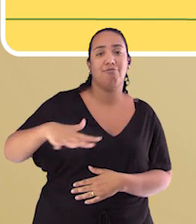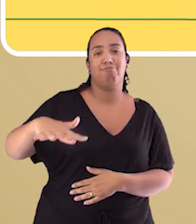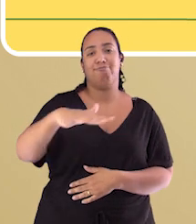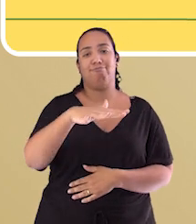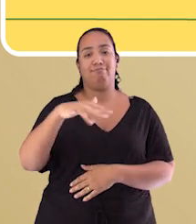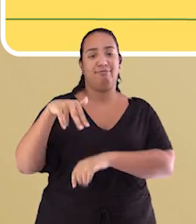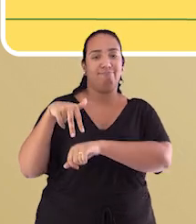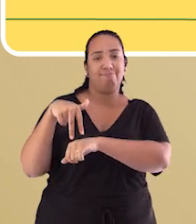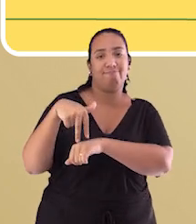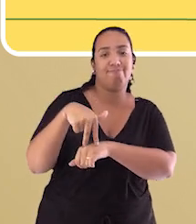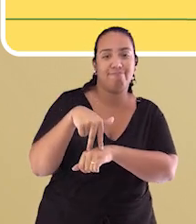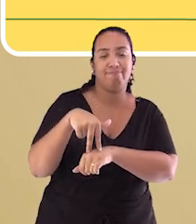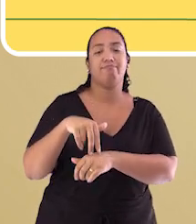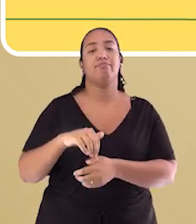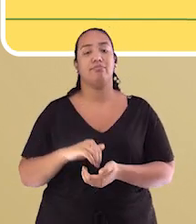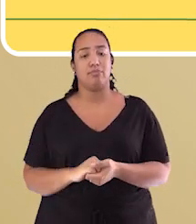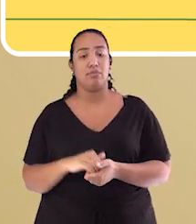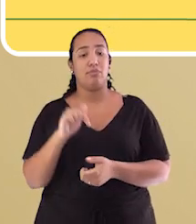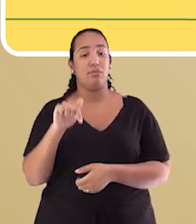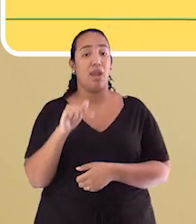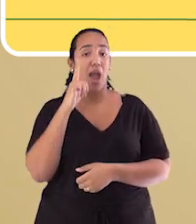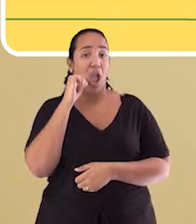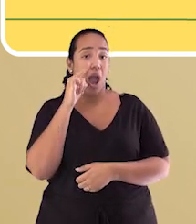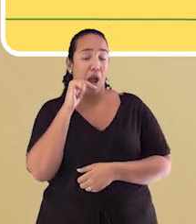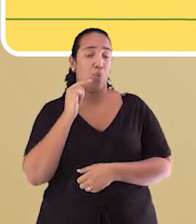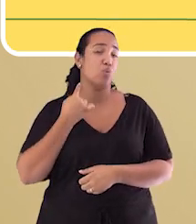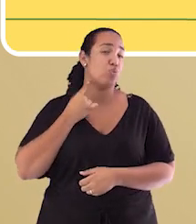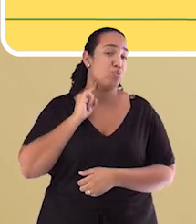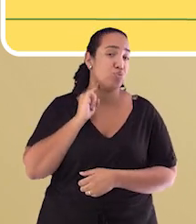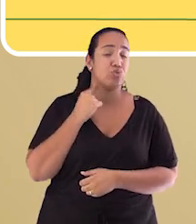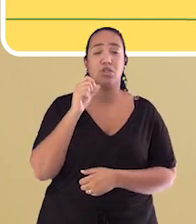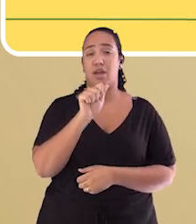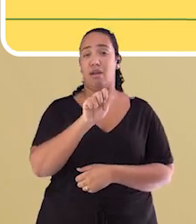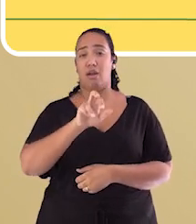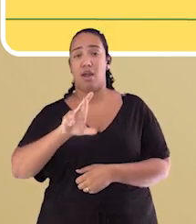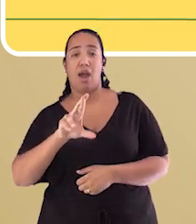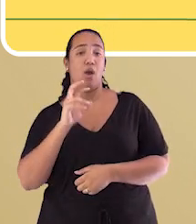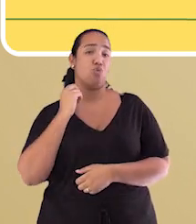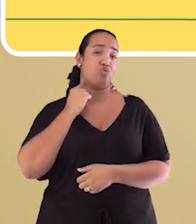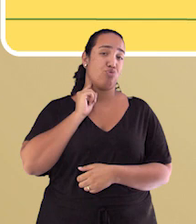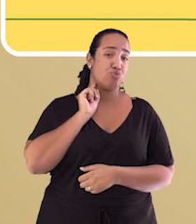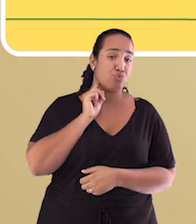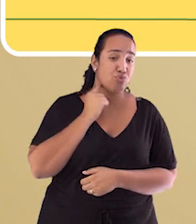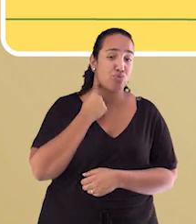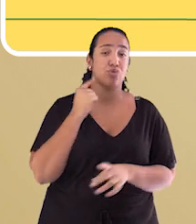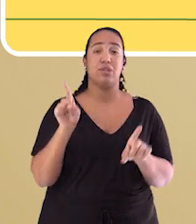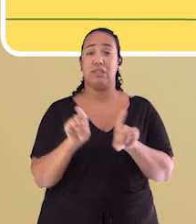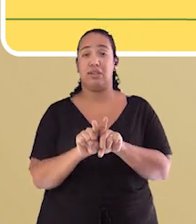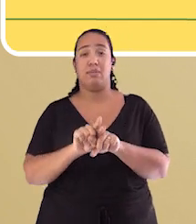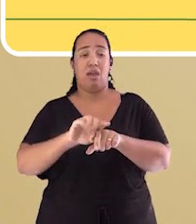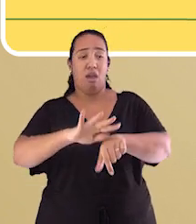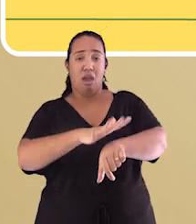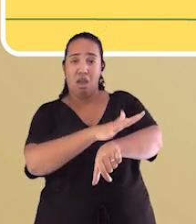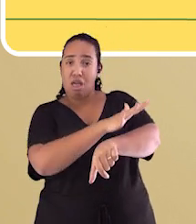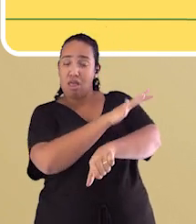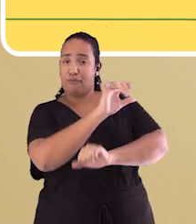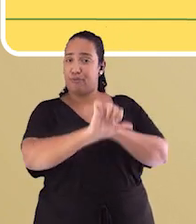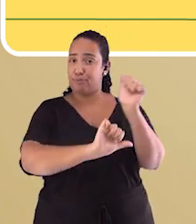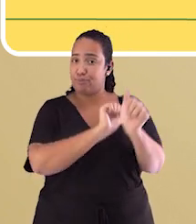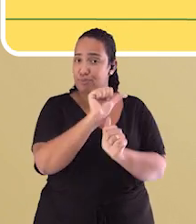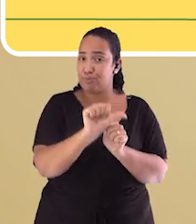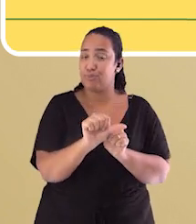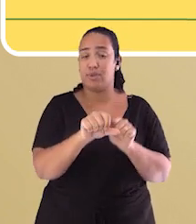e o meio ao seu redor, poluindo as águas, o ar, modificando os locais e os relevos,